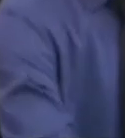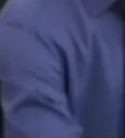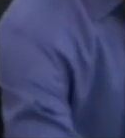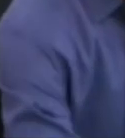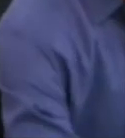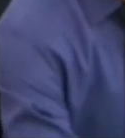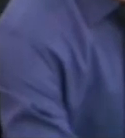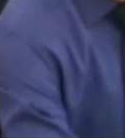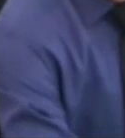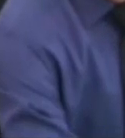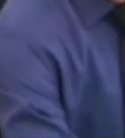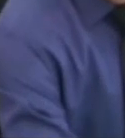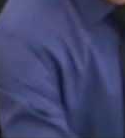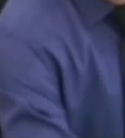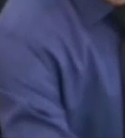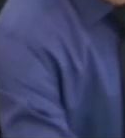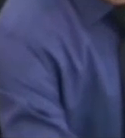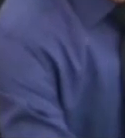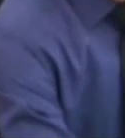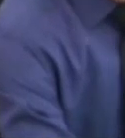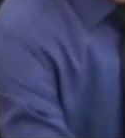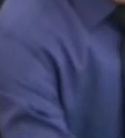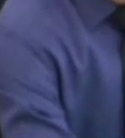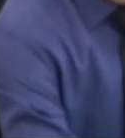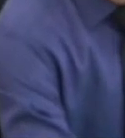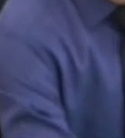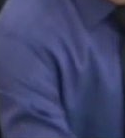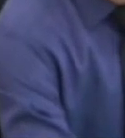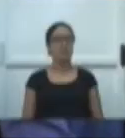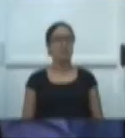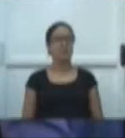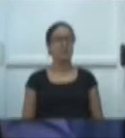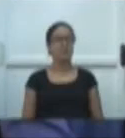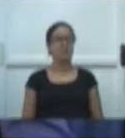receba... A emenda modificativa ao projeto de lei...